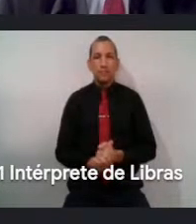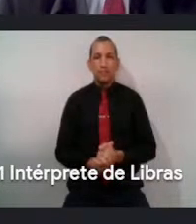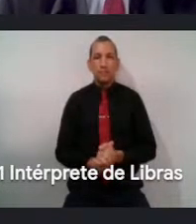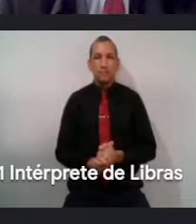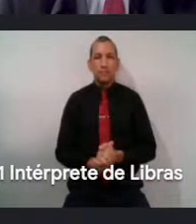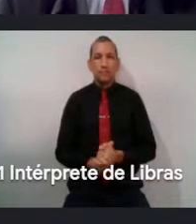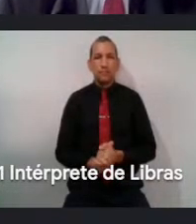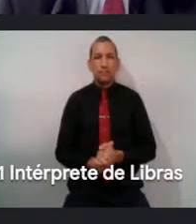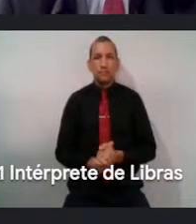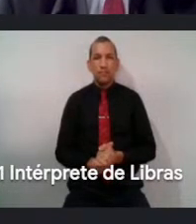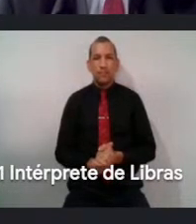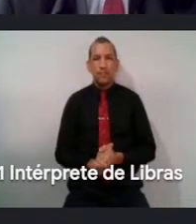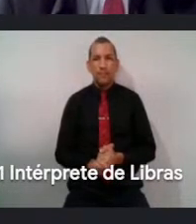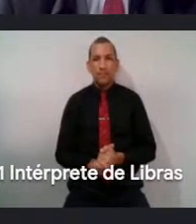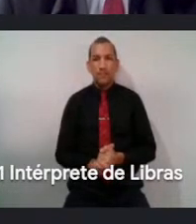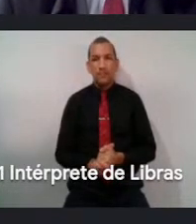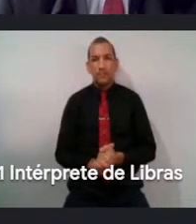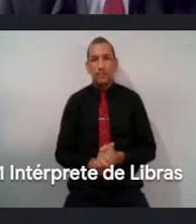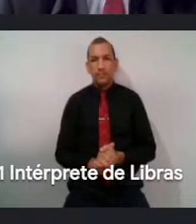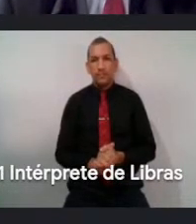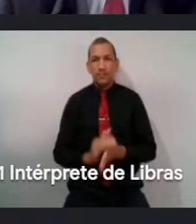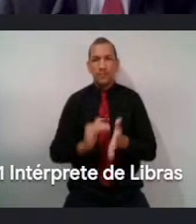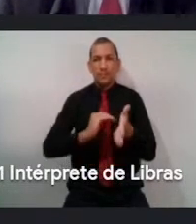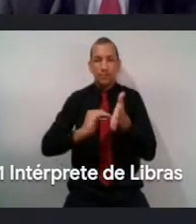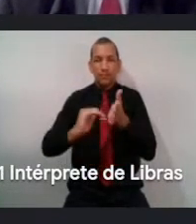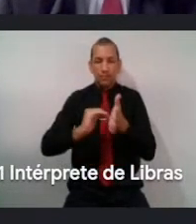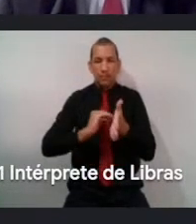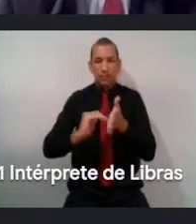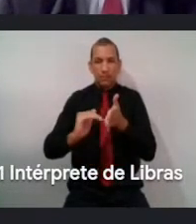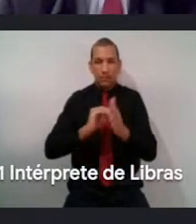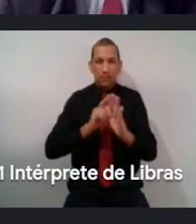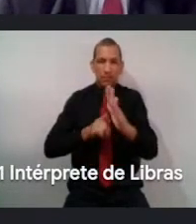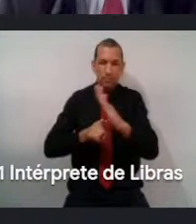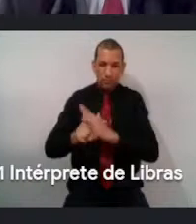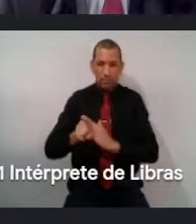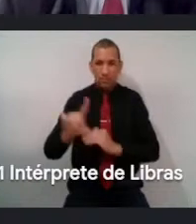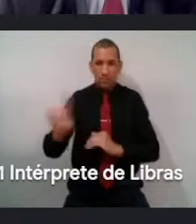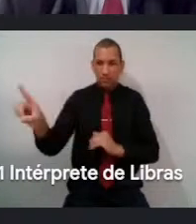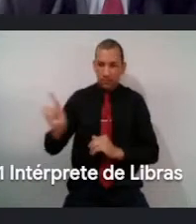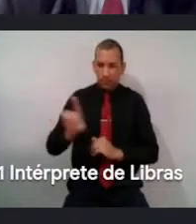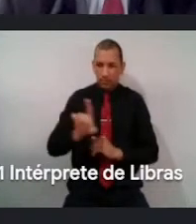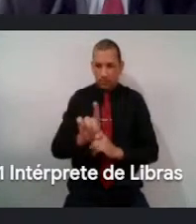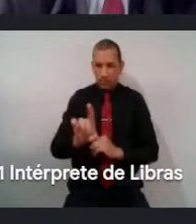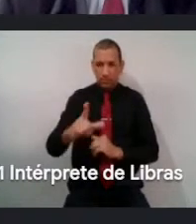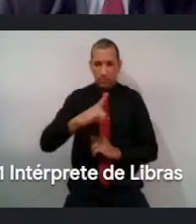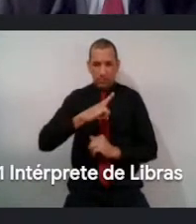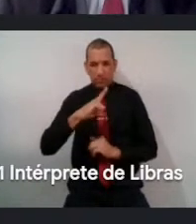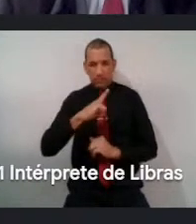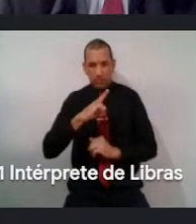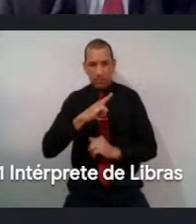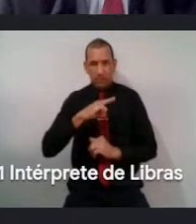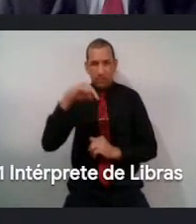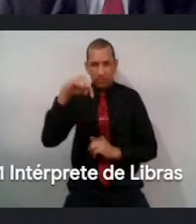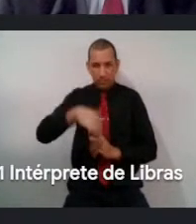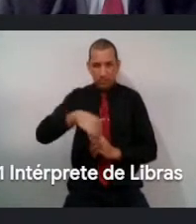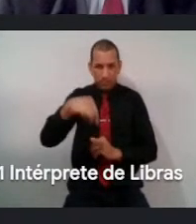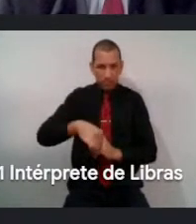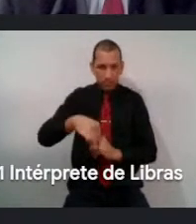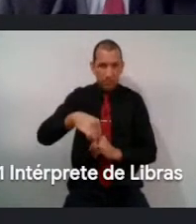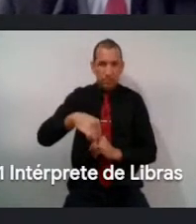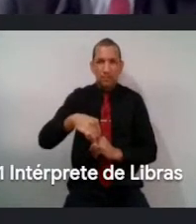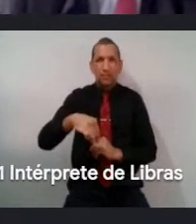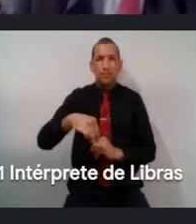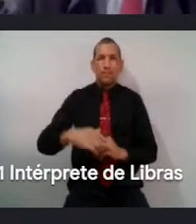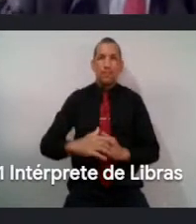e dava o secretário se Dr Cássio está presente na sessão virtual